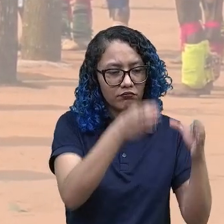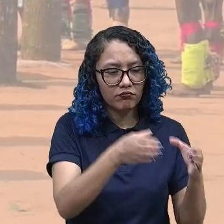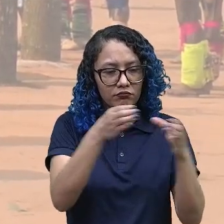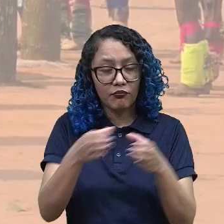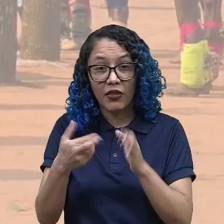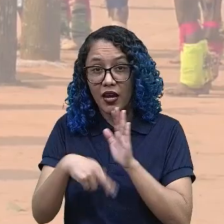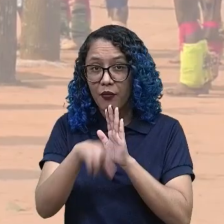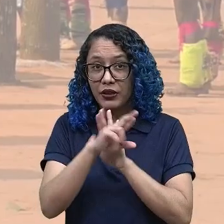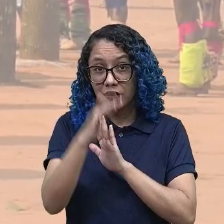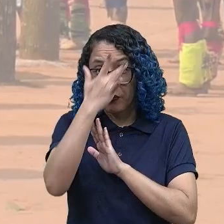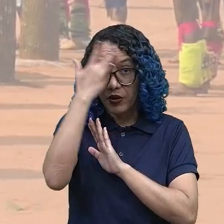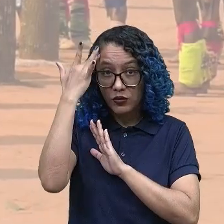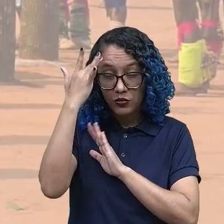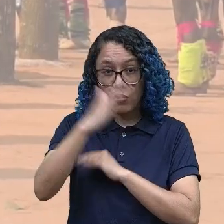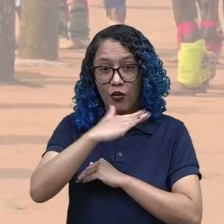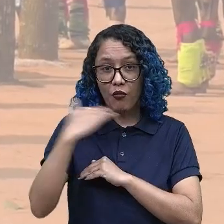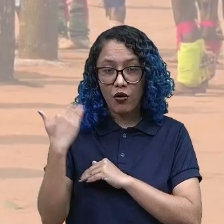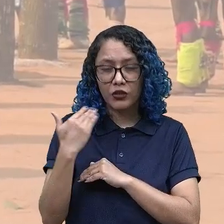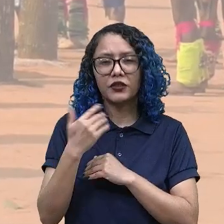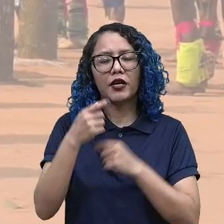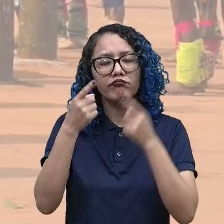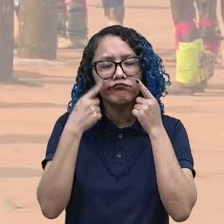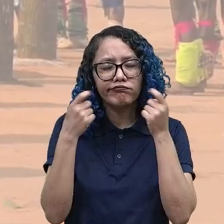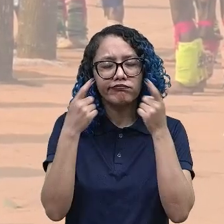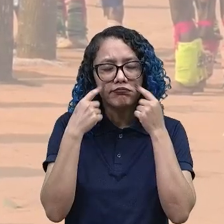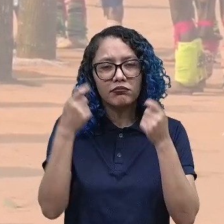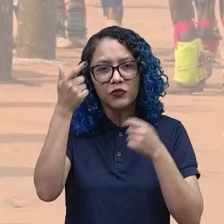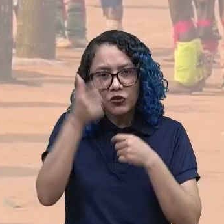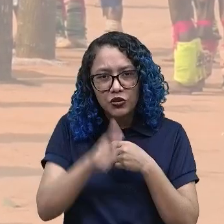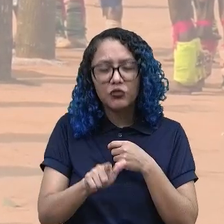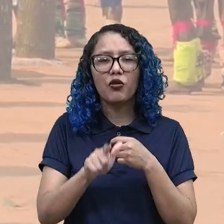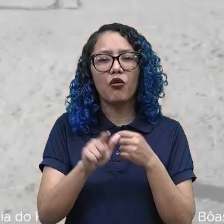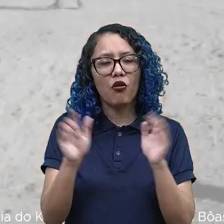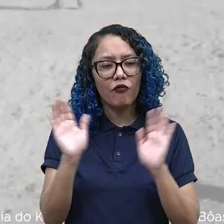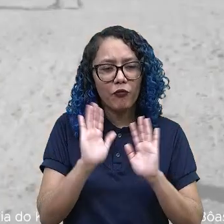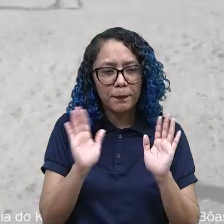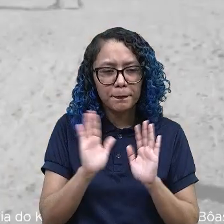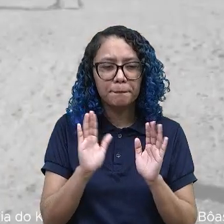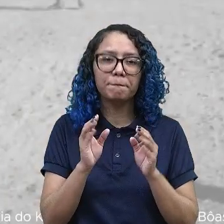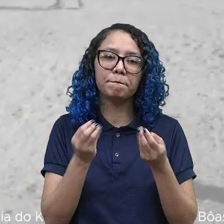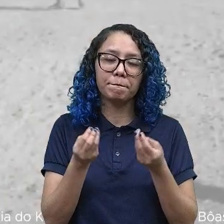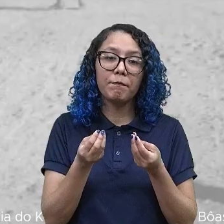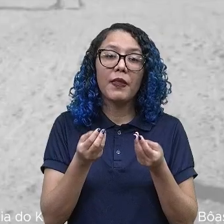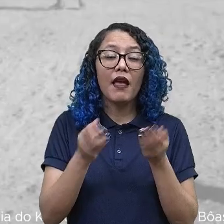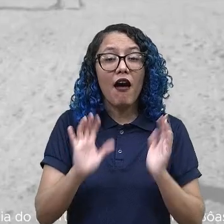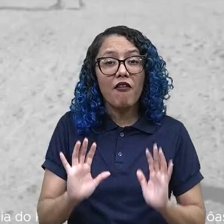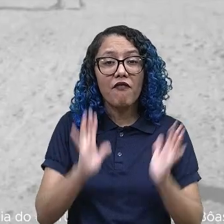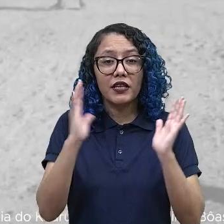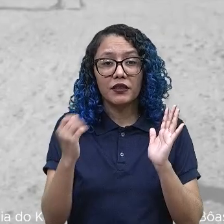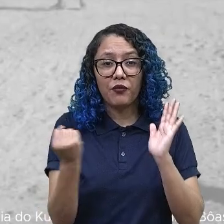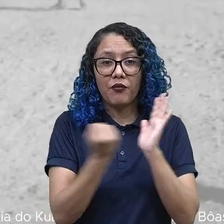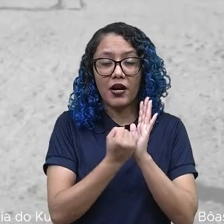cerimônia, os índios choram pela última vez a partida dos seus entes queridos. A festa marca o fim